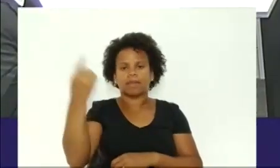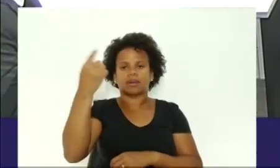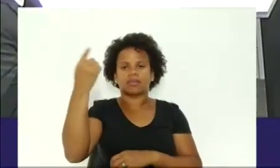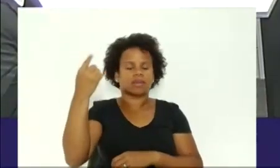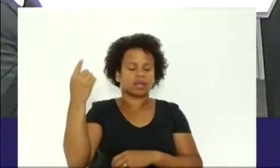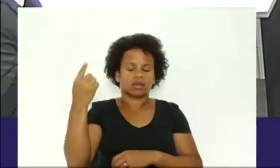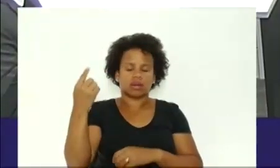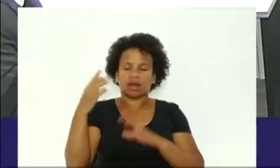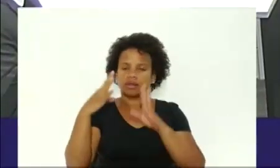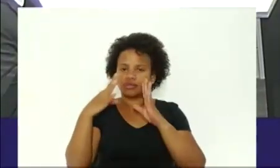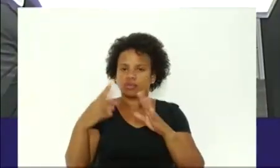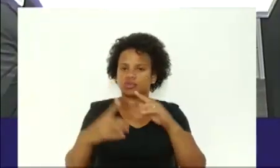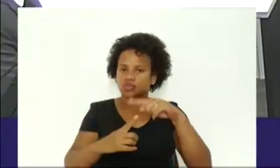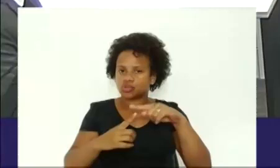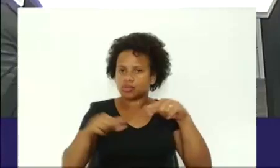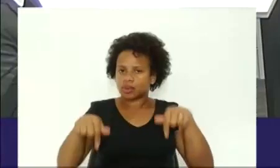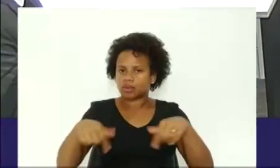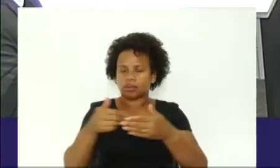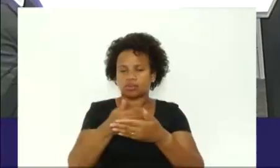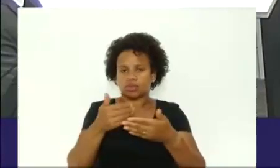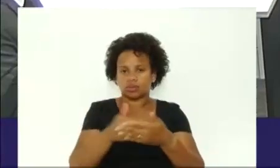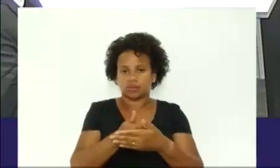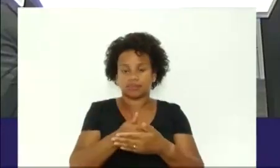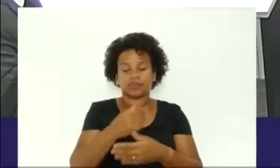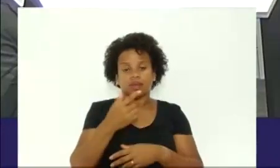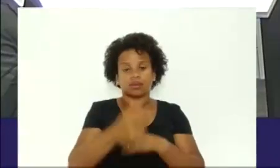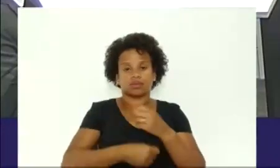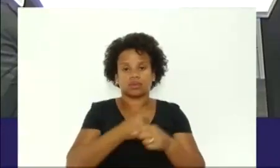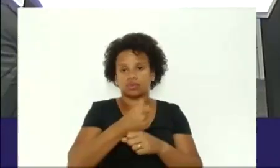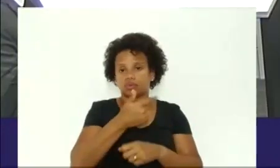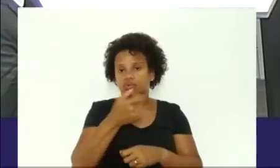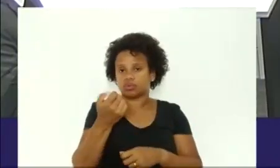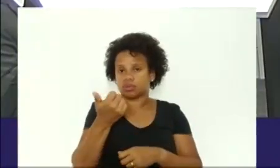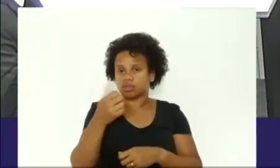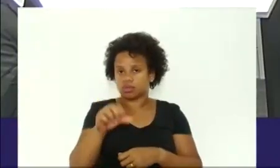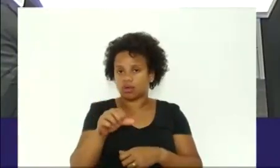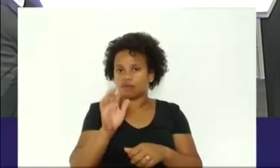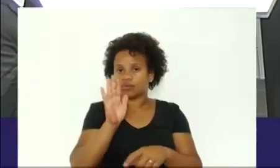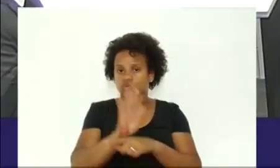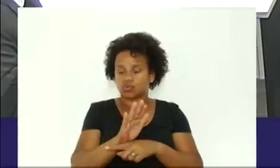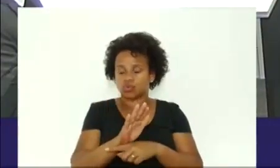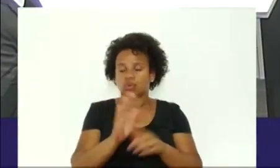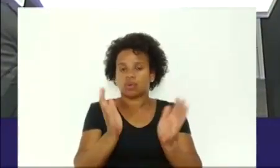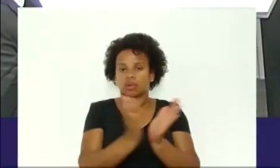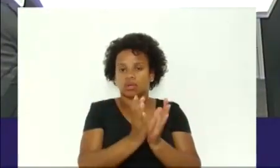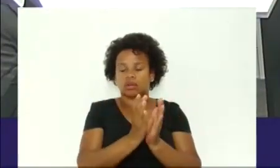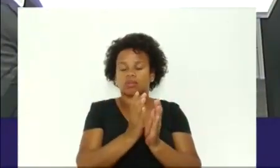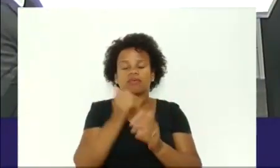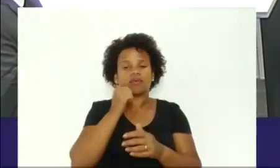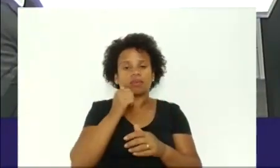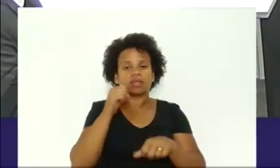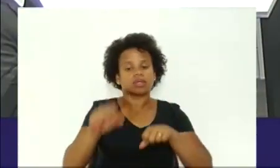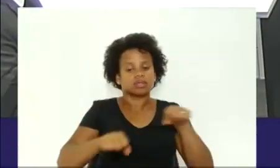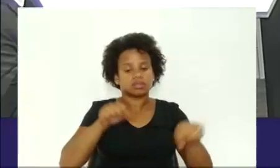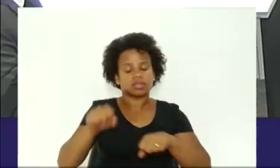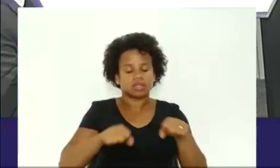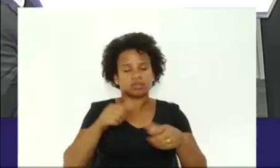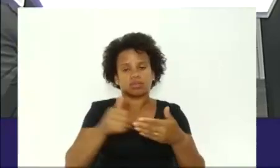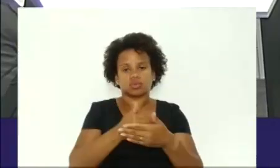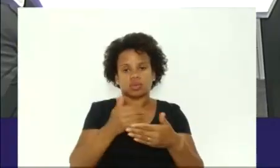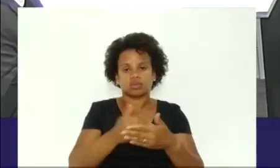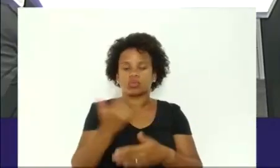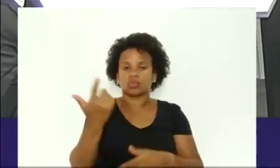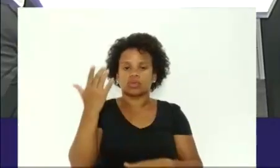Botucatu. Em 2019, ajudou a equipe feminina de ciclismo de Botucatu a tornar-se campeã geral dos